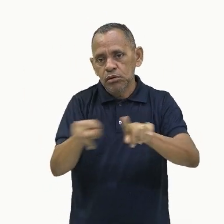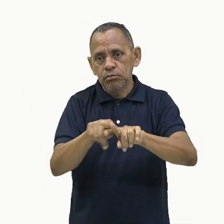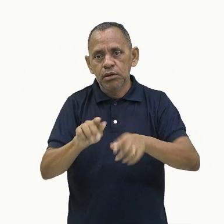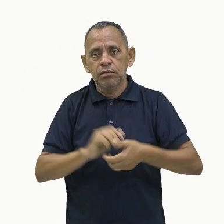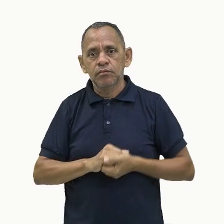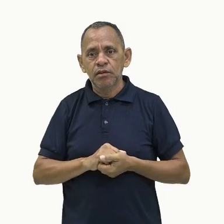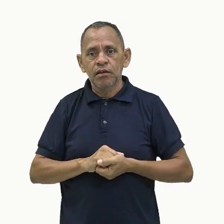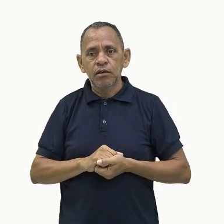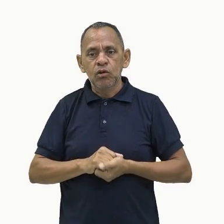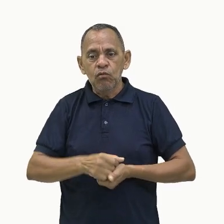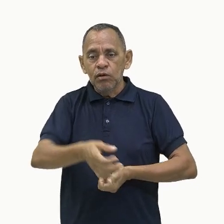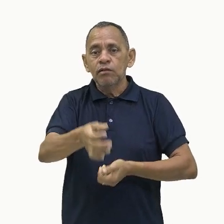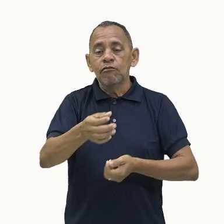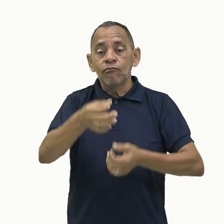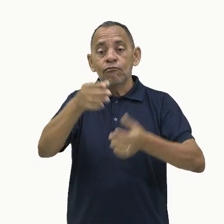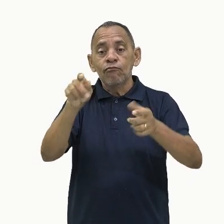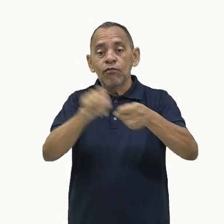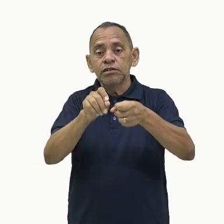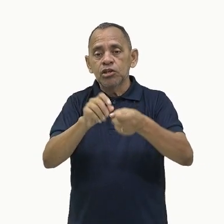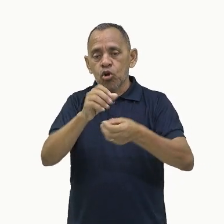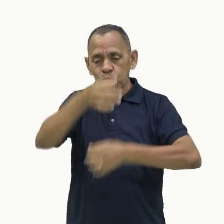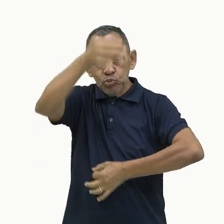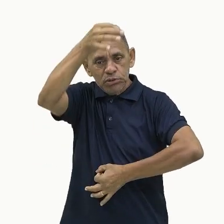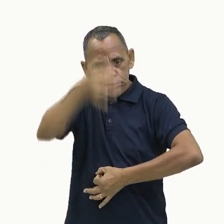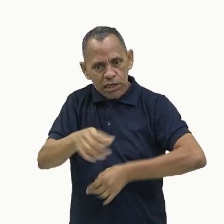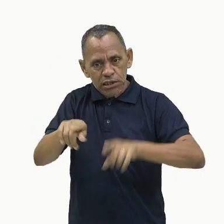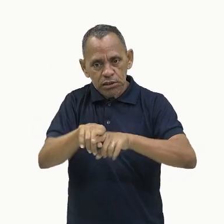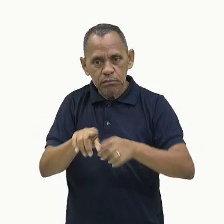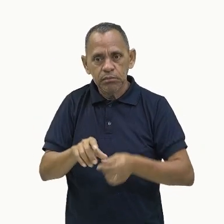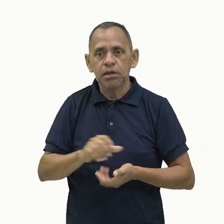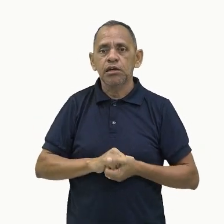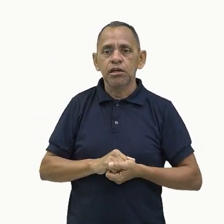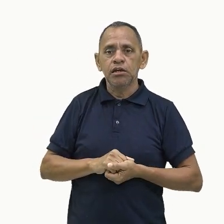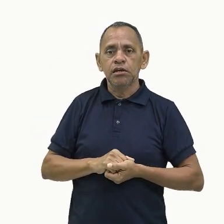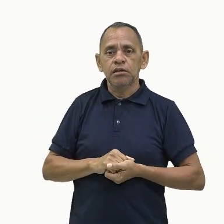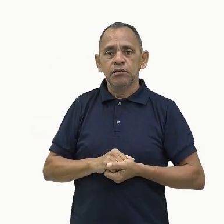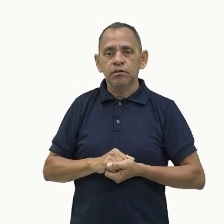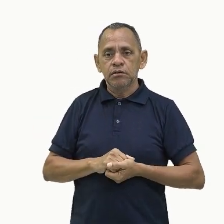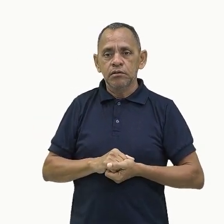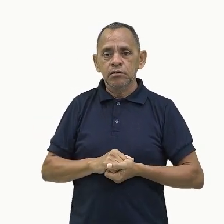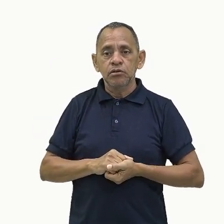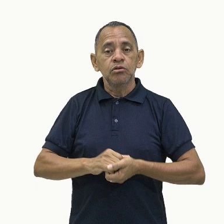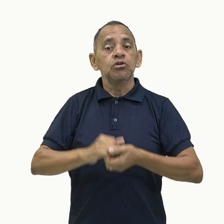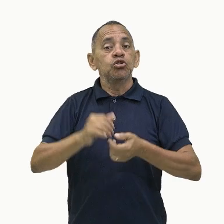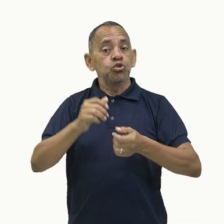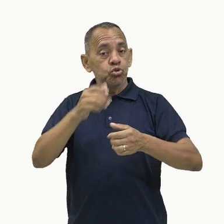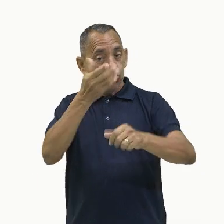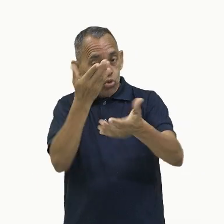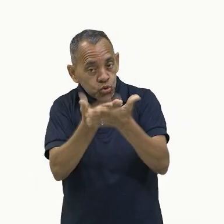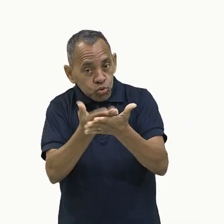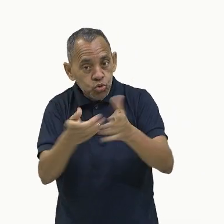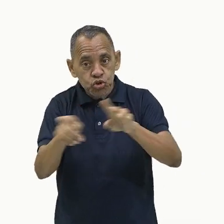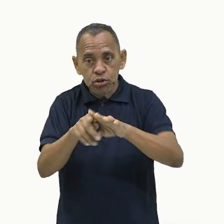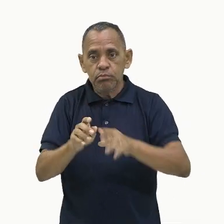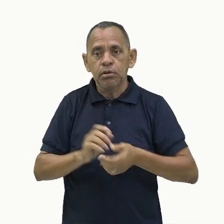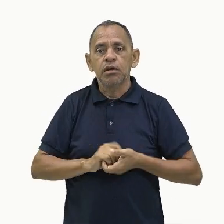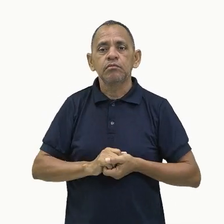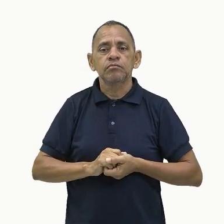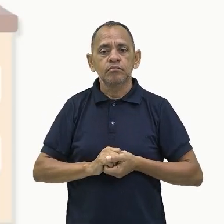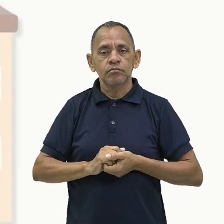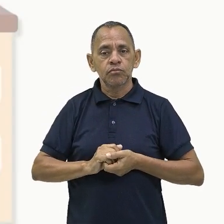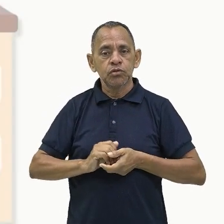olhando. Um exemplo é seguir a sua rotina de estudos e de higiene pessoal. Como a gente pode aplicar